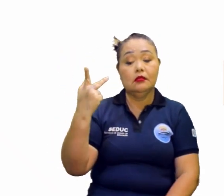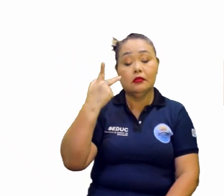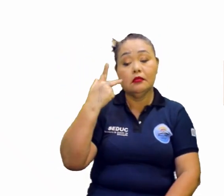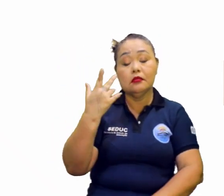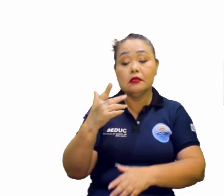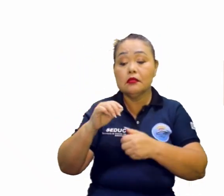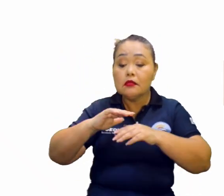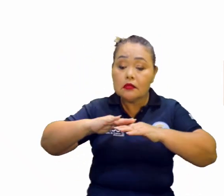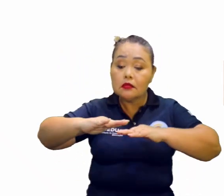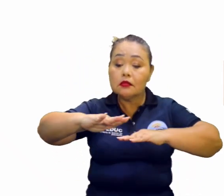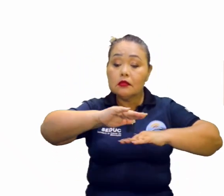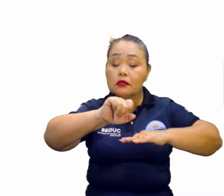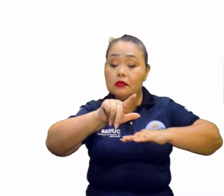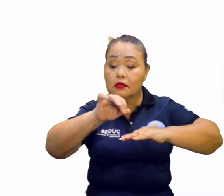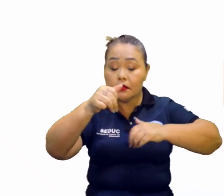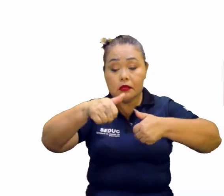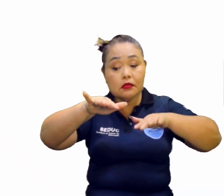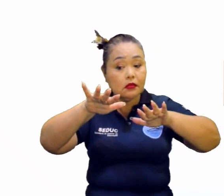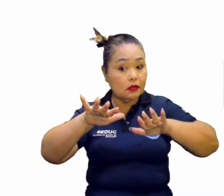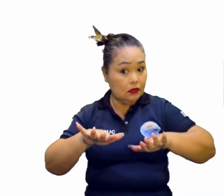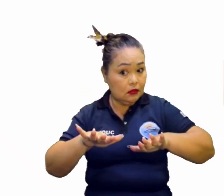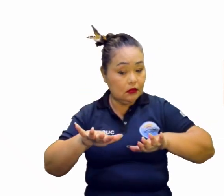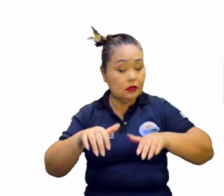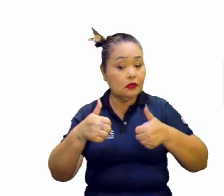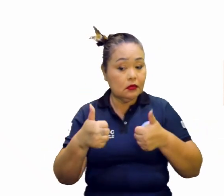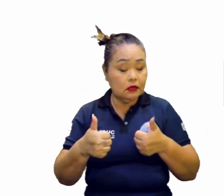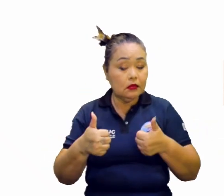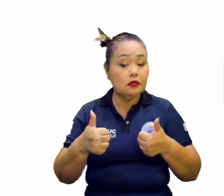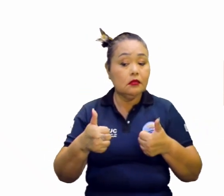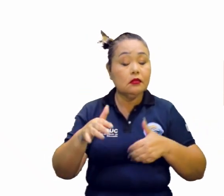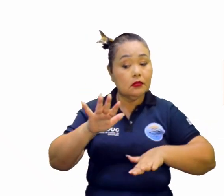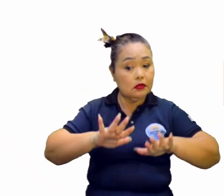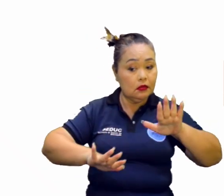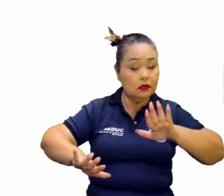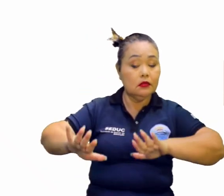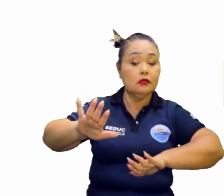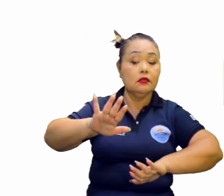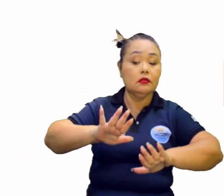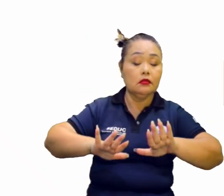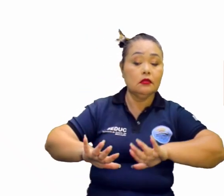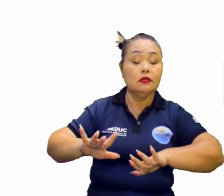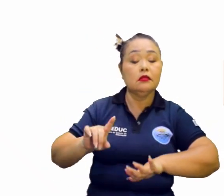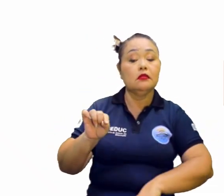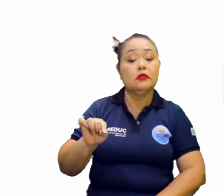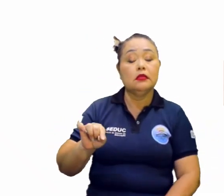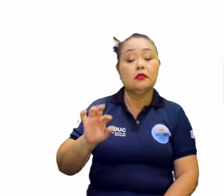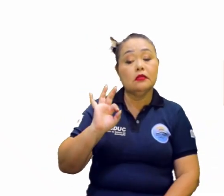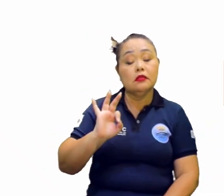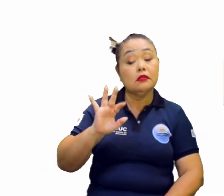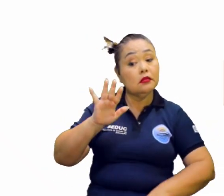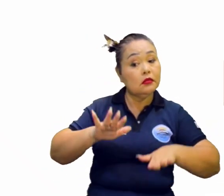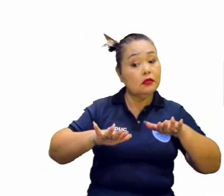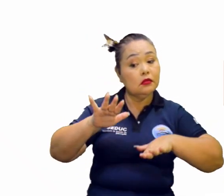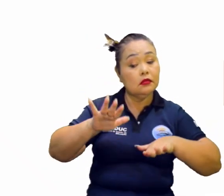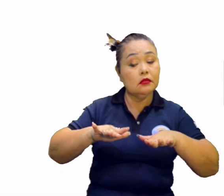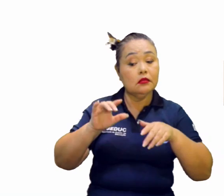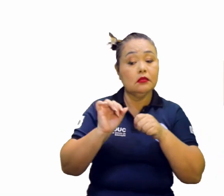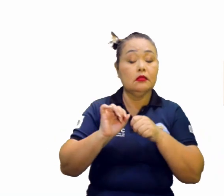ambiente definitivo ali, tá? Que tem aqueles cuidados também lá no viveiro, tá? Mas depende aí do estágio que você está falando.